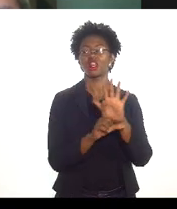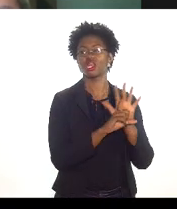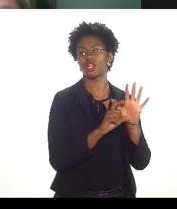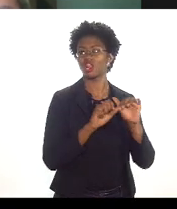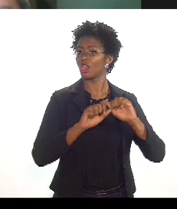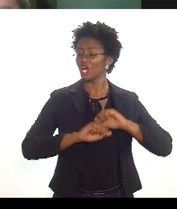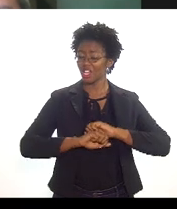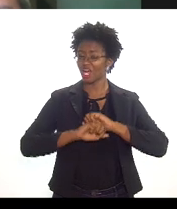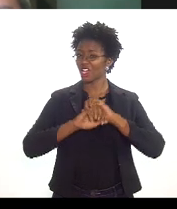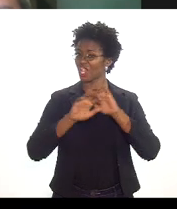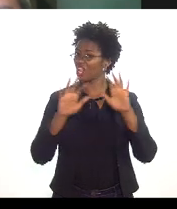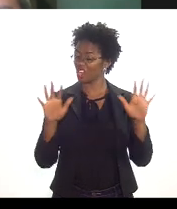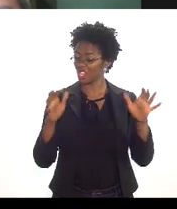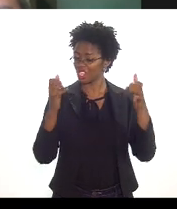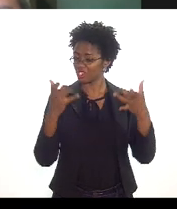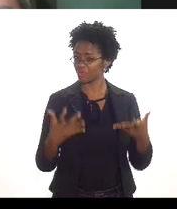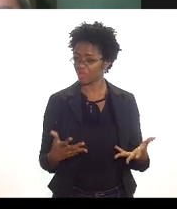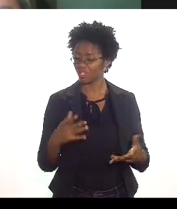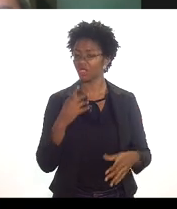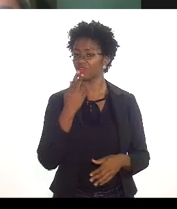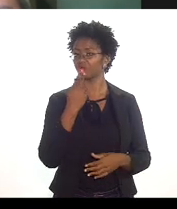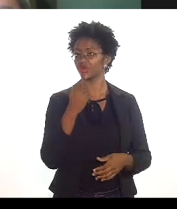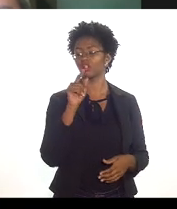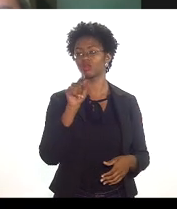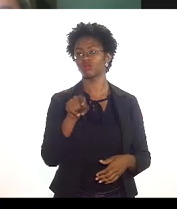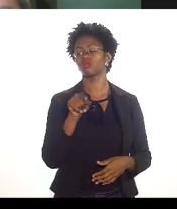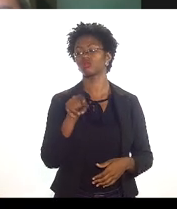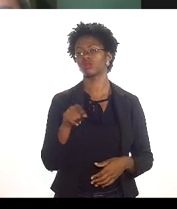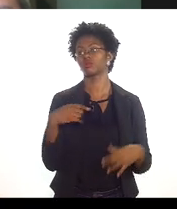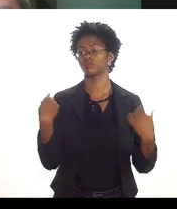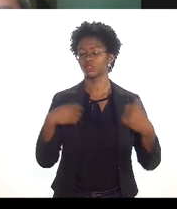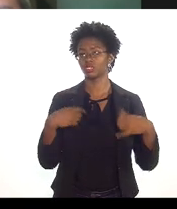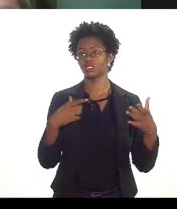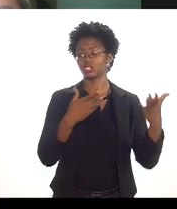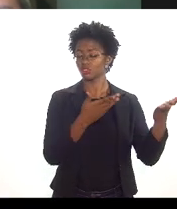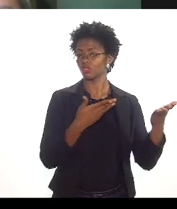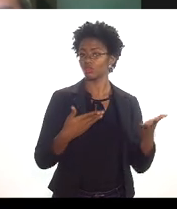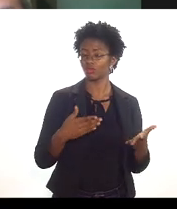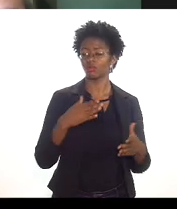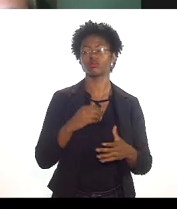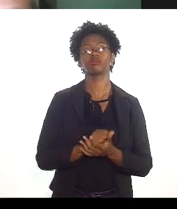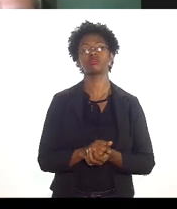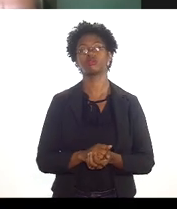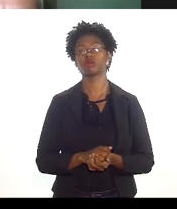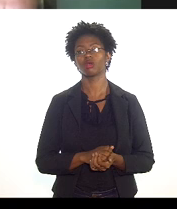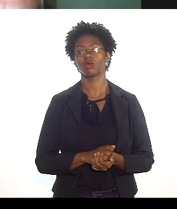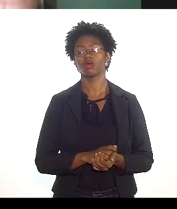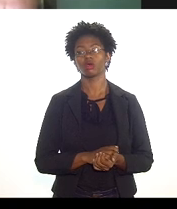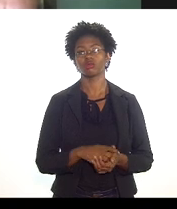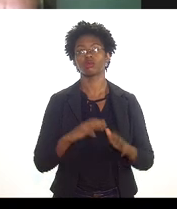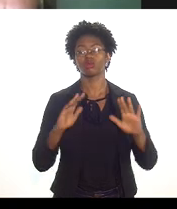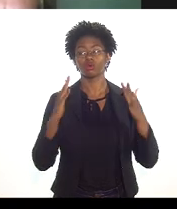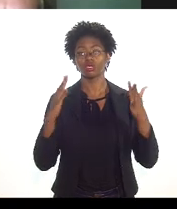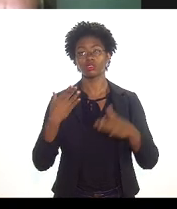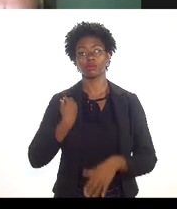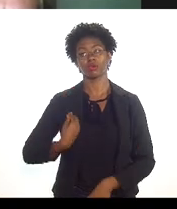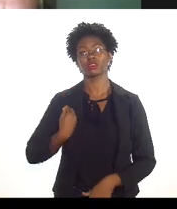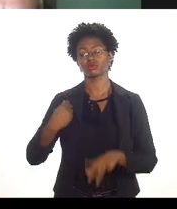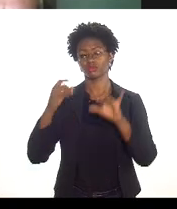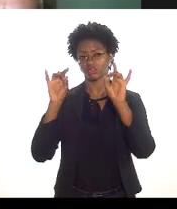clara em dizer que tem que estar relacionado a campo. Quando a gente vai para a participação